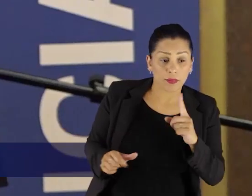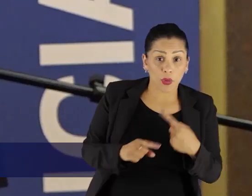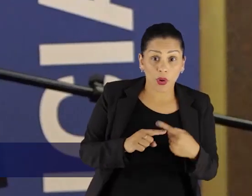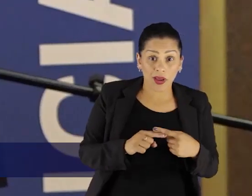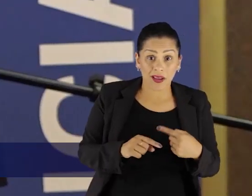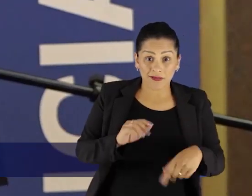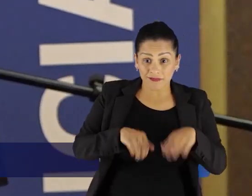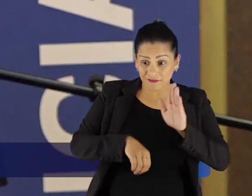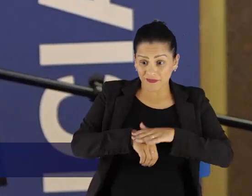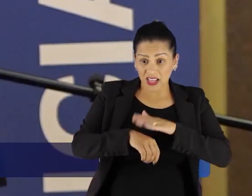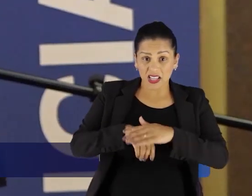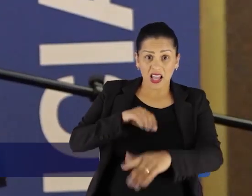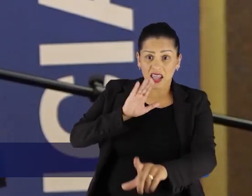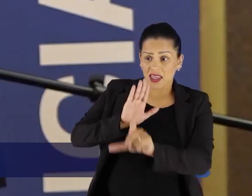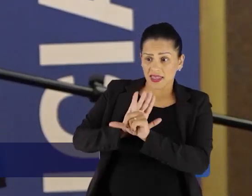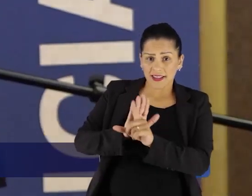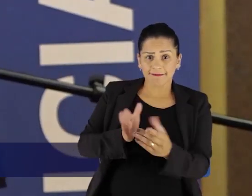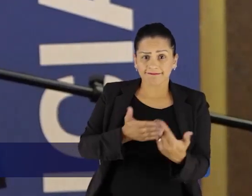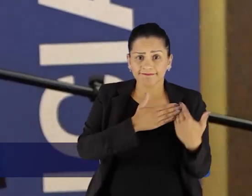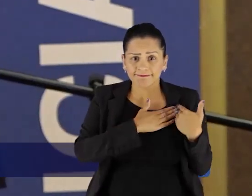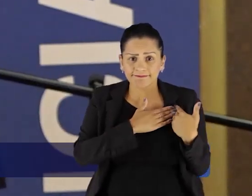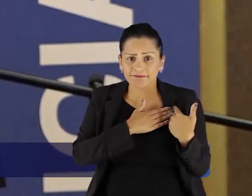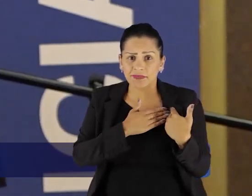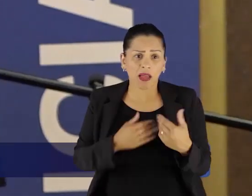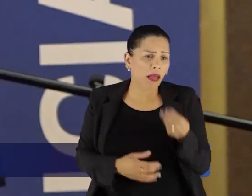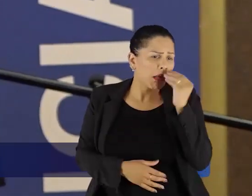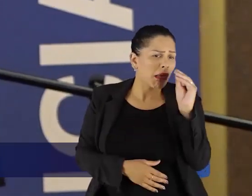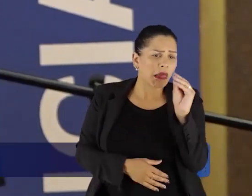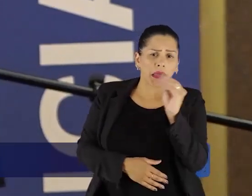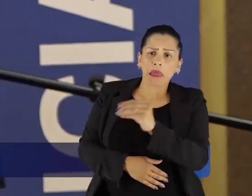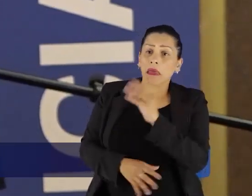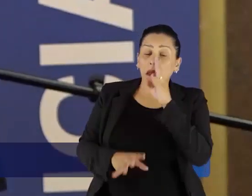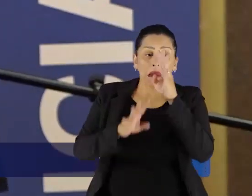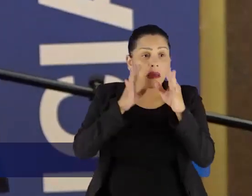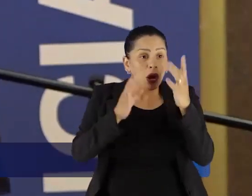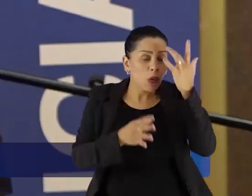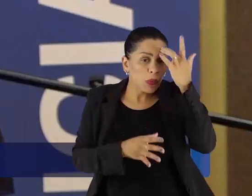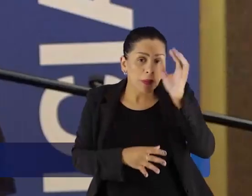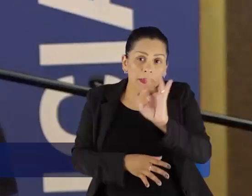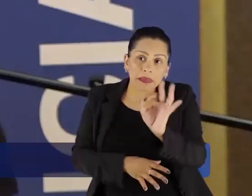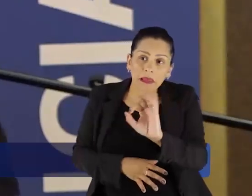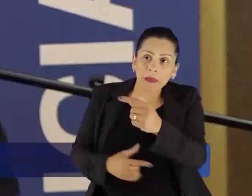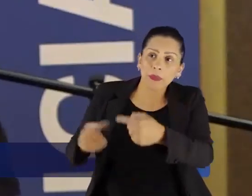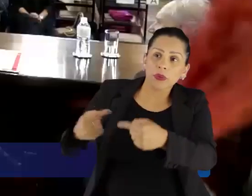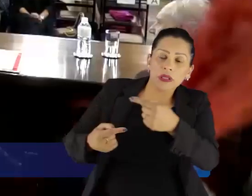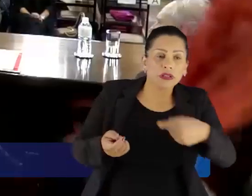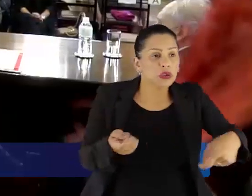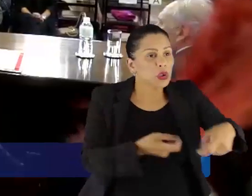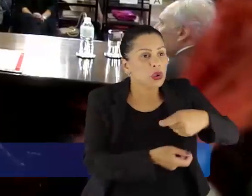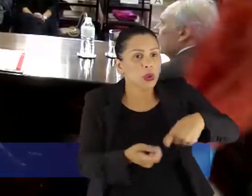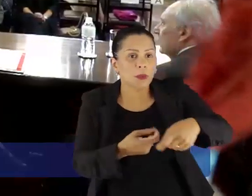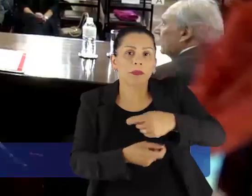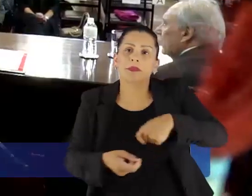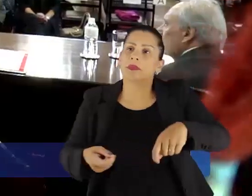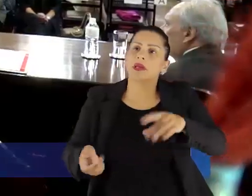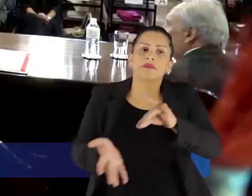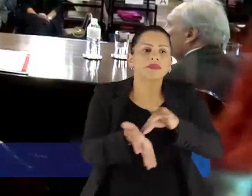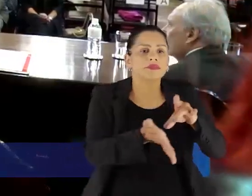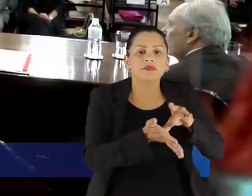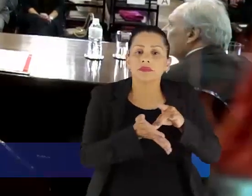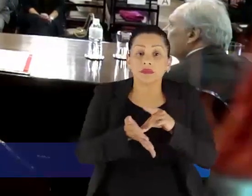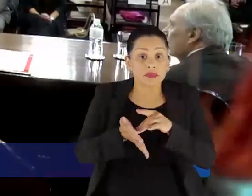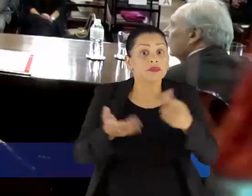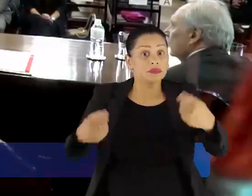não pode desconhecer os aspectos desconhecidos aspectos sociais políticos e econômicos dos fatos que lhe são